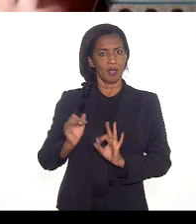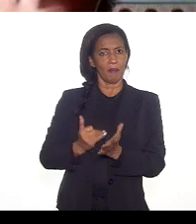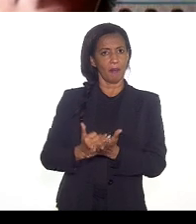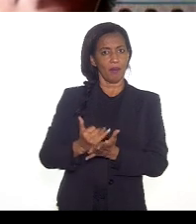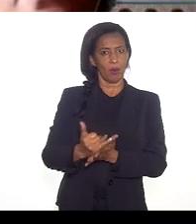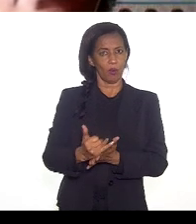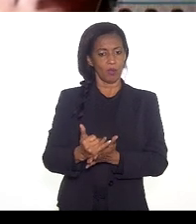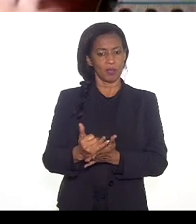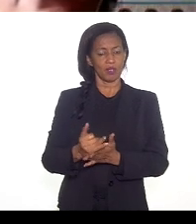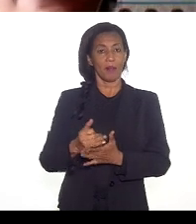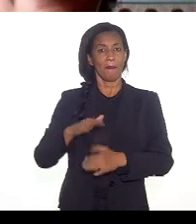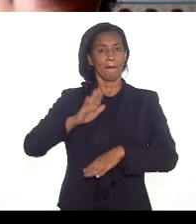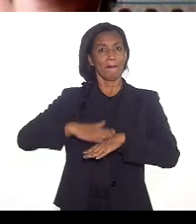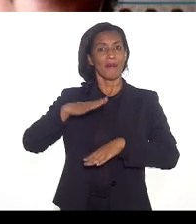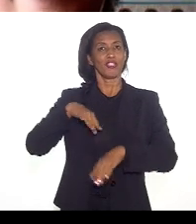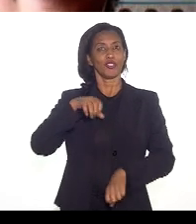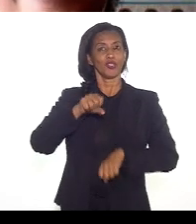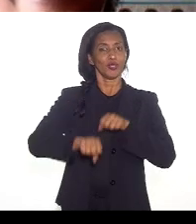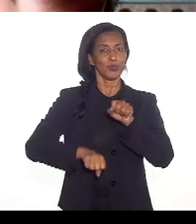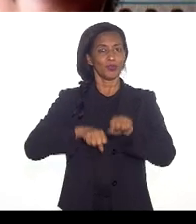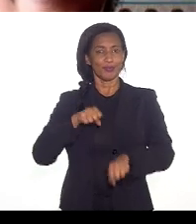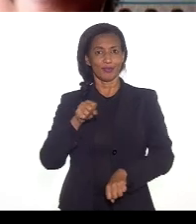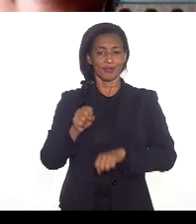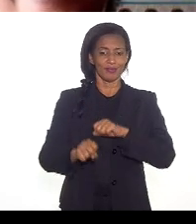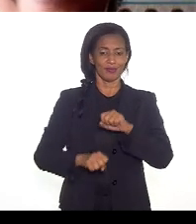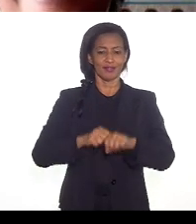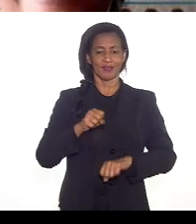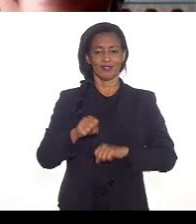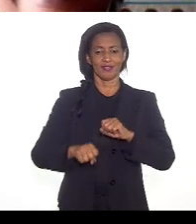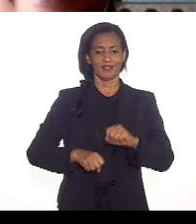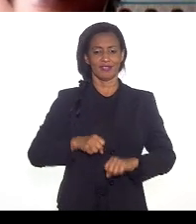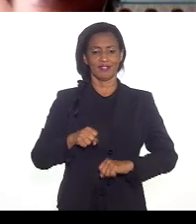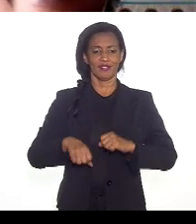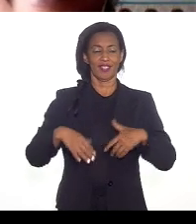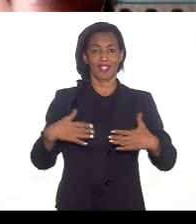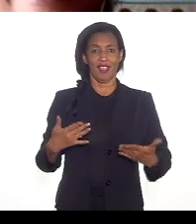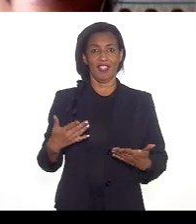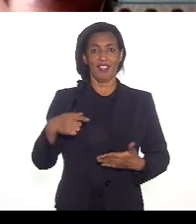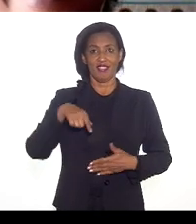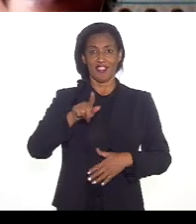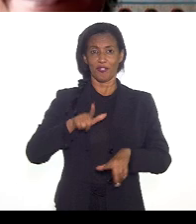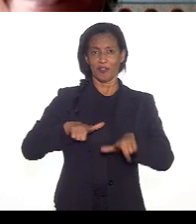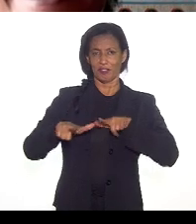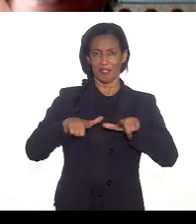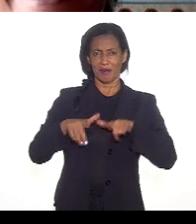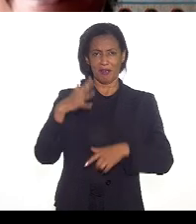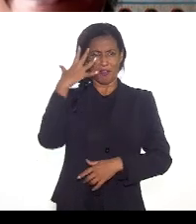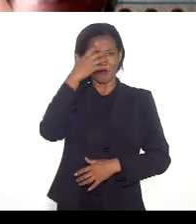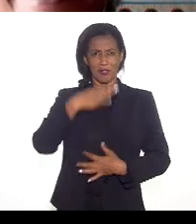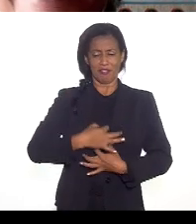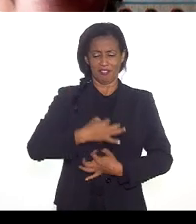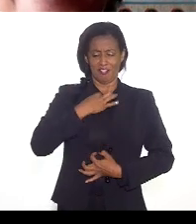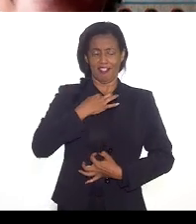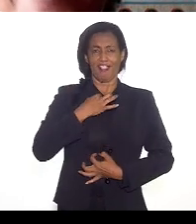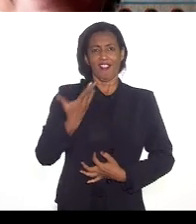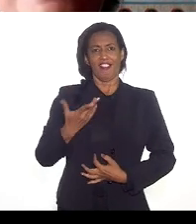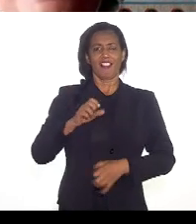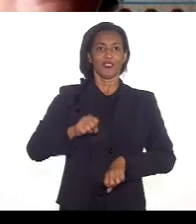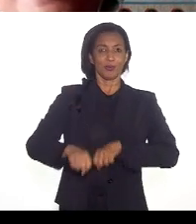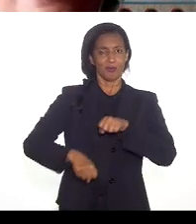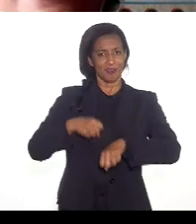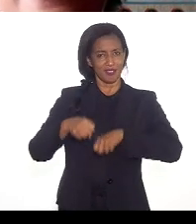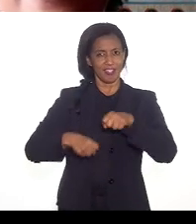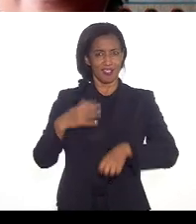andar mais de bicicleta, inclusive no trabalho. Vai ficar bonito, de terno e gravata, andando de bicicleta. Ficou